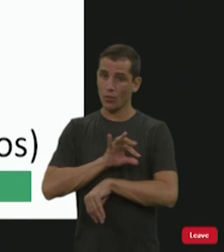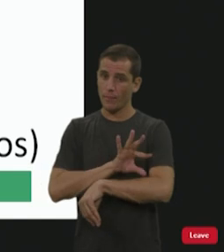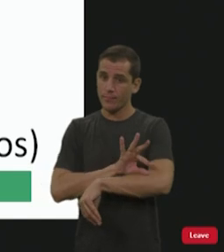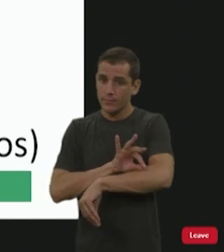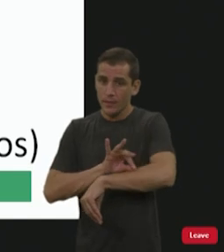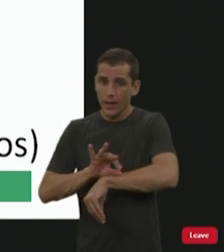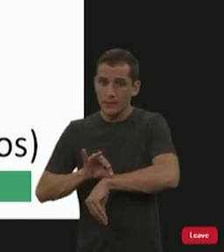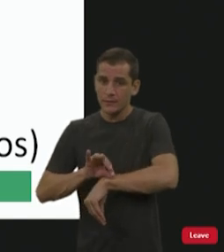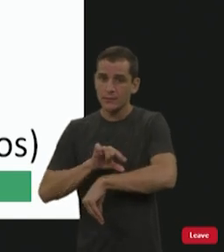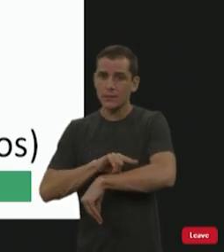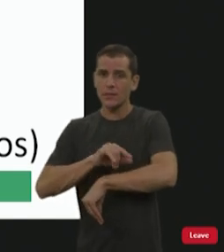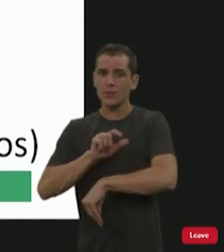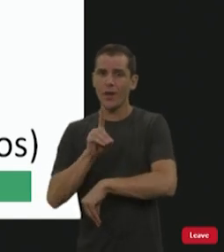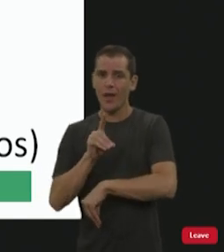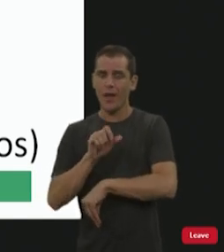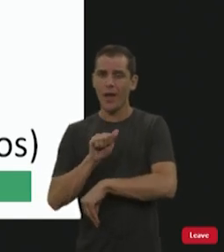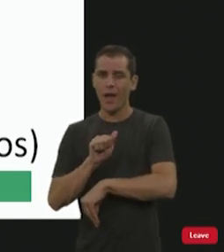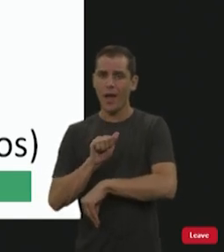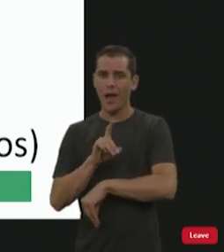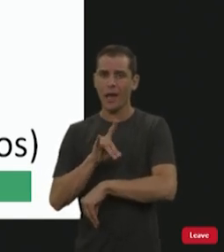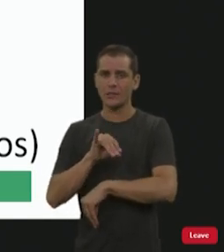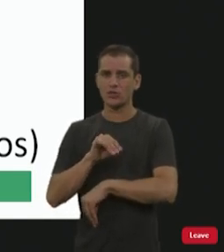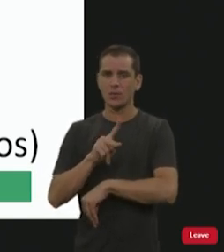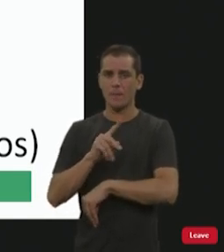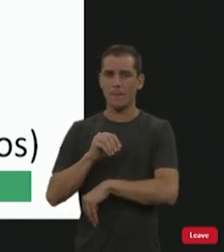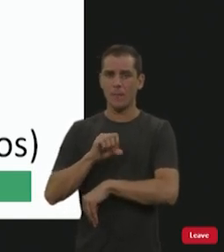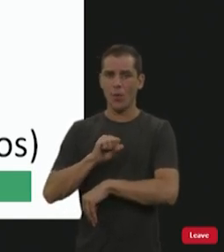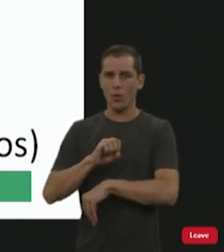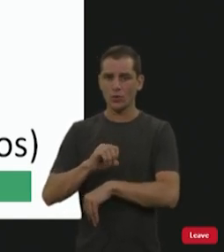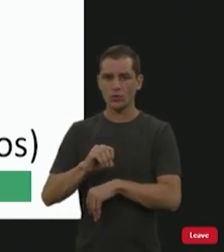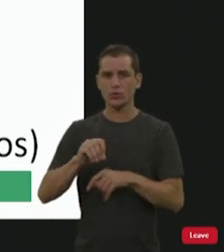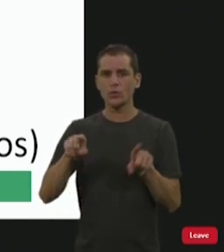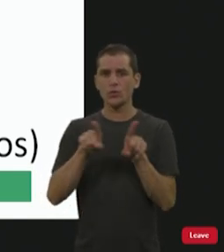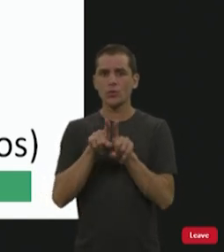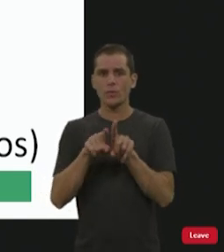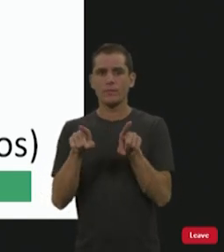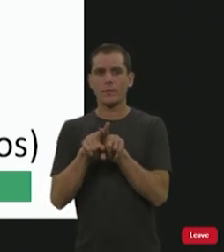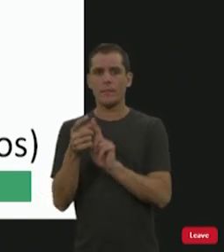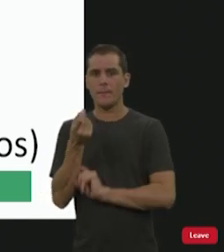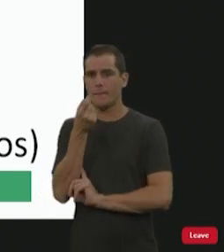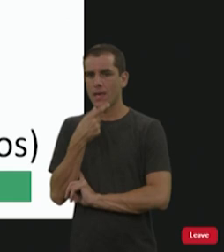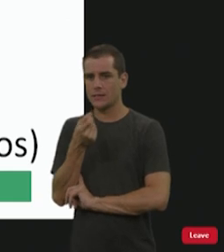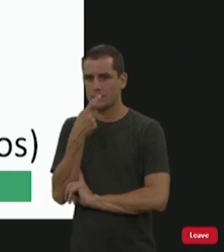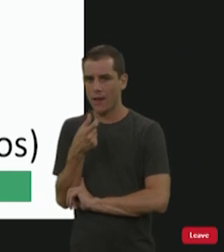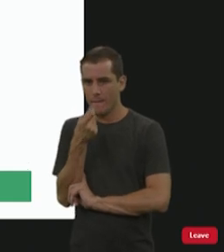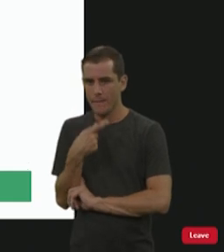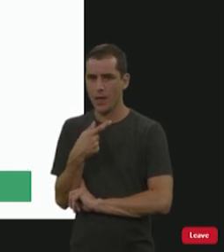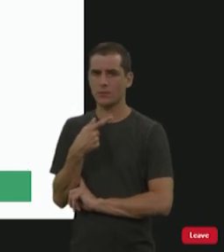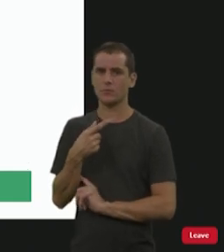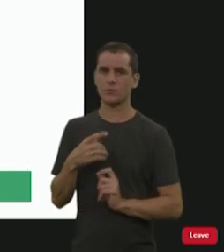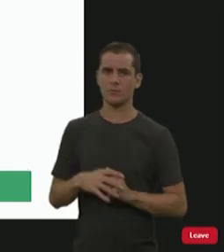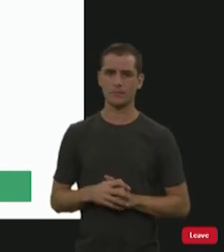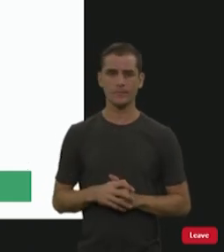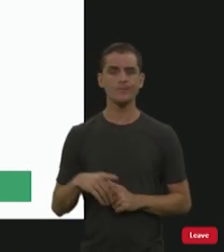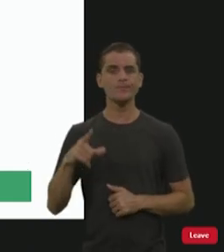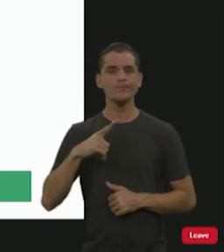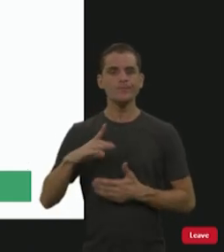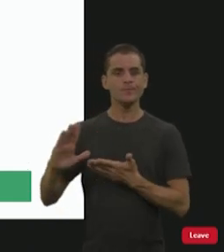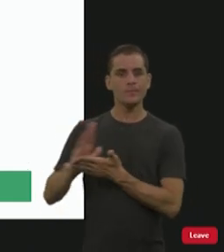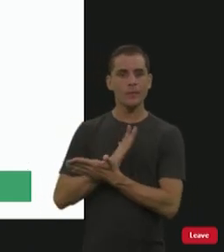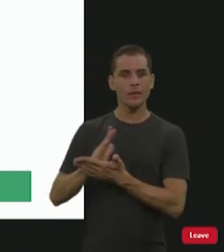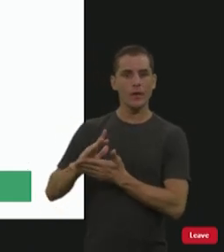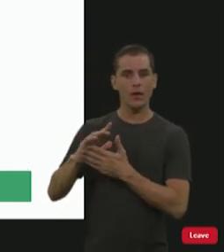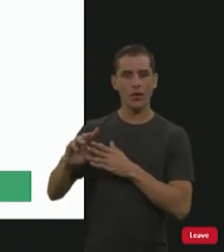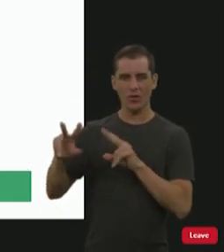geralmente por uma inflamação do tecido adiposo ou aplicação de medicamentos. Aqui alguns subtipos, né,